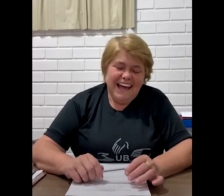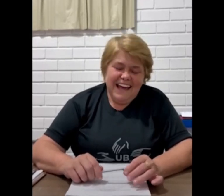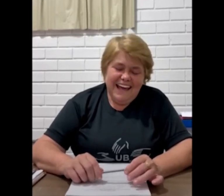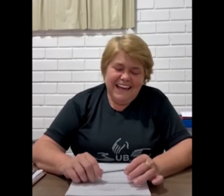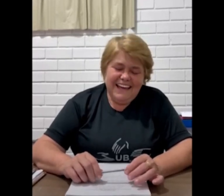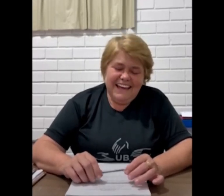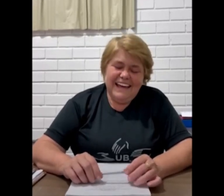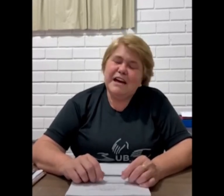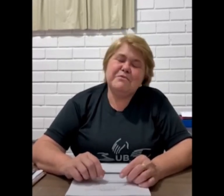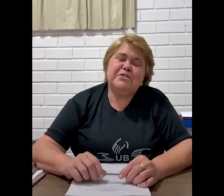cidadão patobranquense